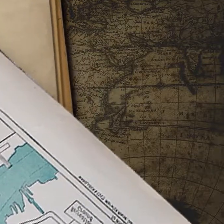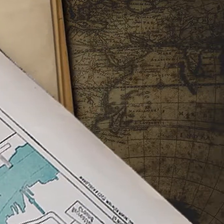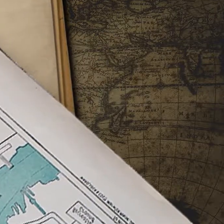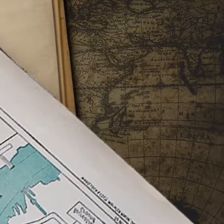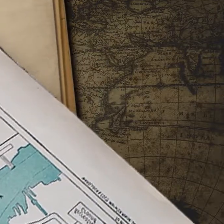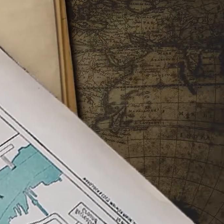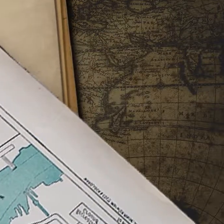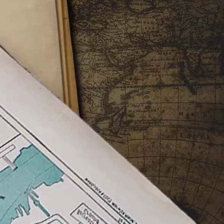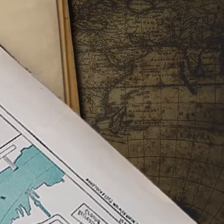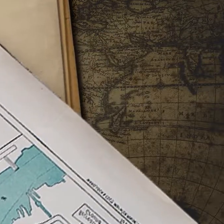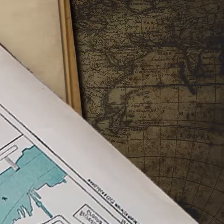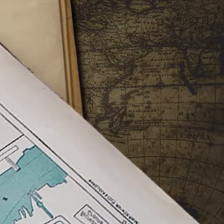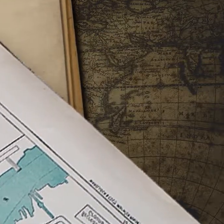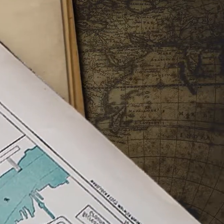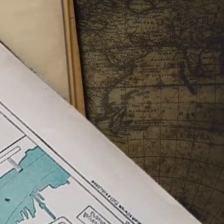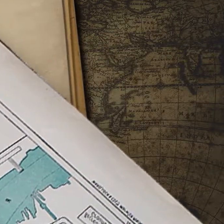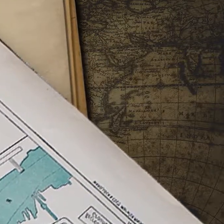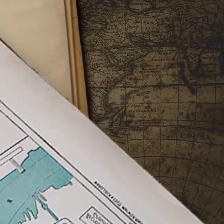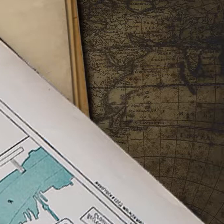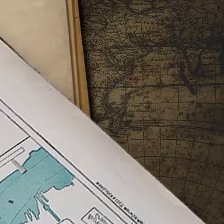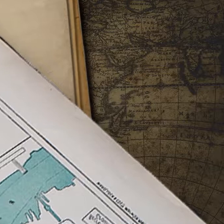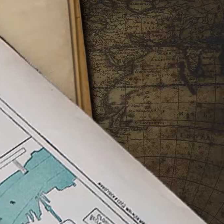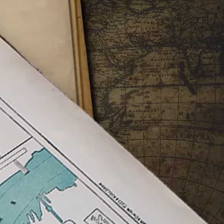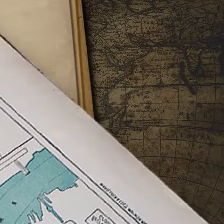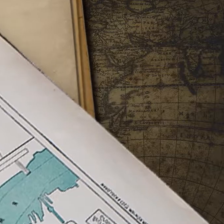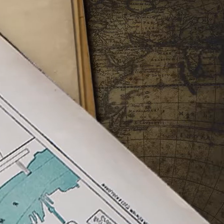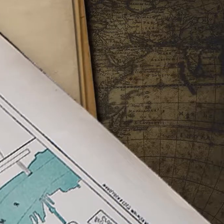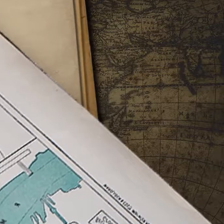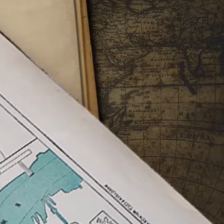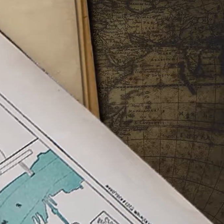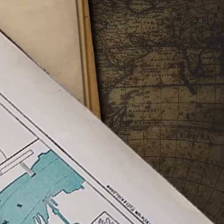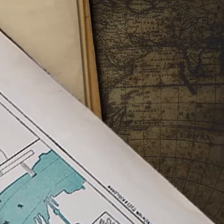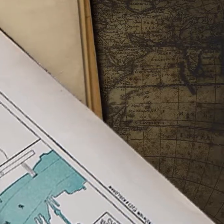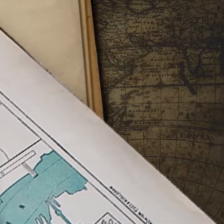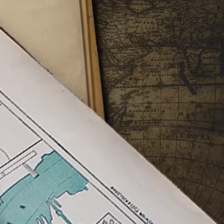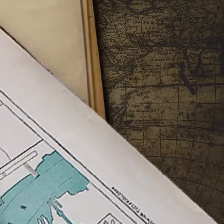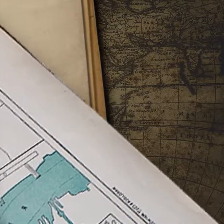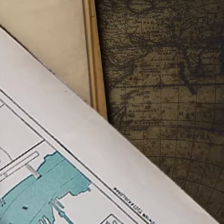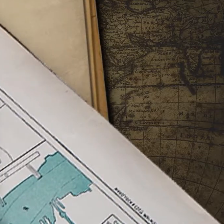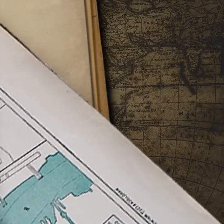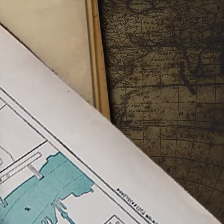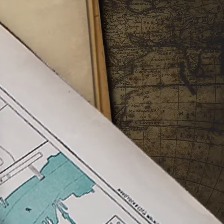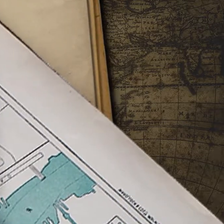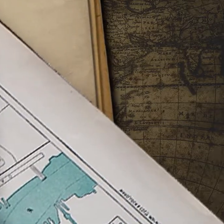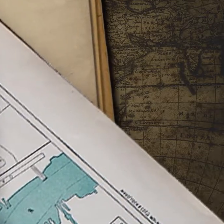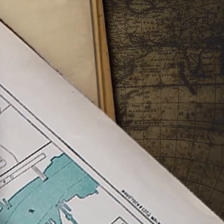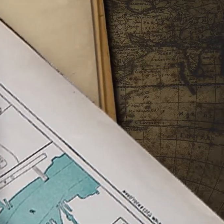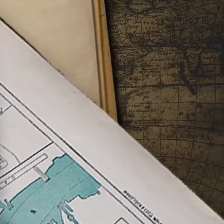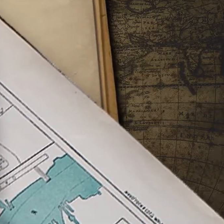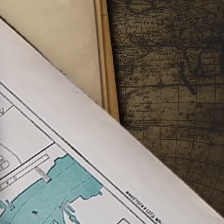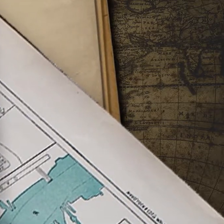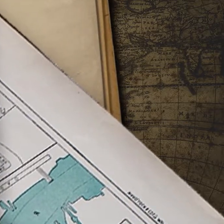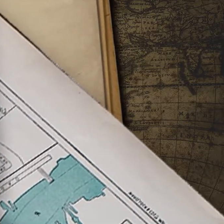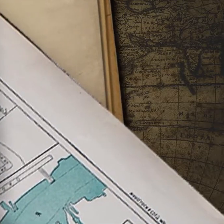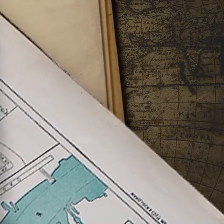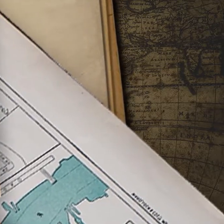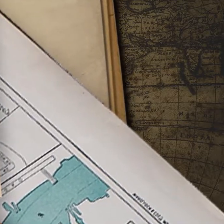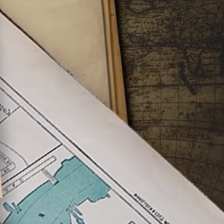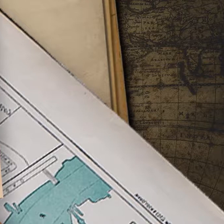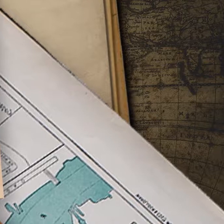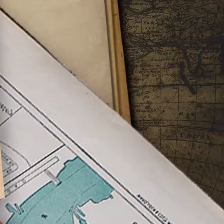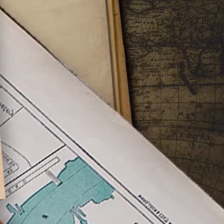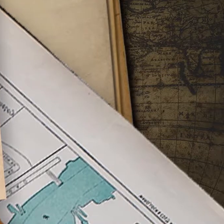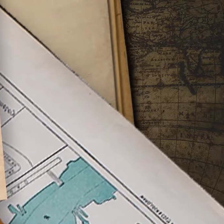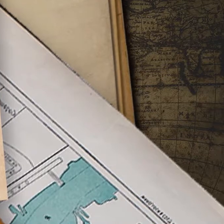Aouda, o Sr. Fogg e o detetive Fix estão em uma estação de trem. Em volta deles estão várias pessoas